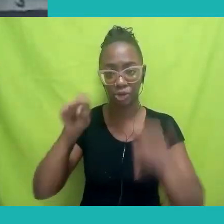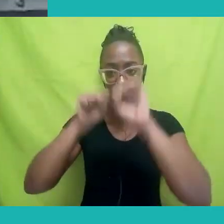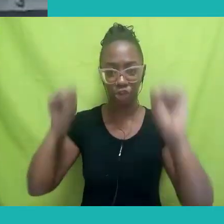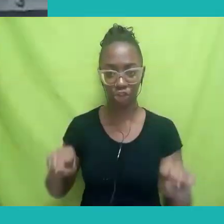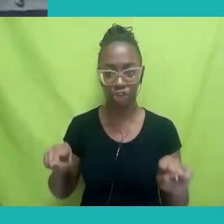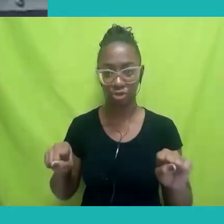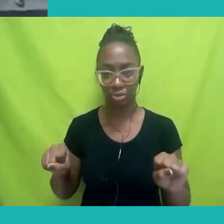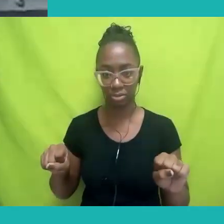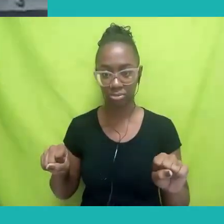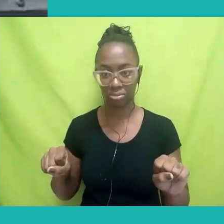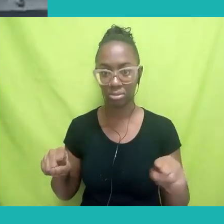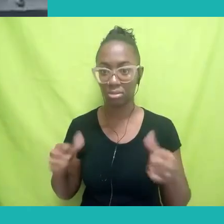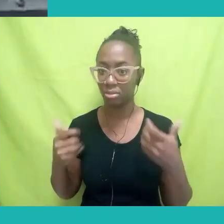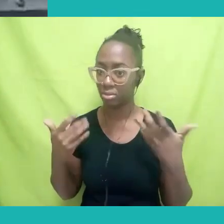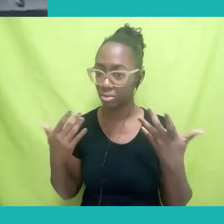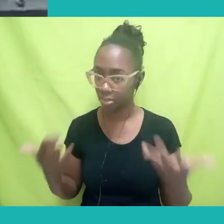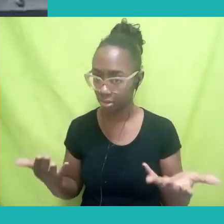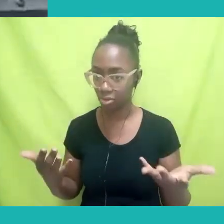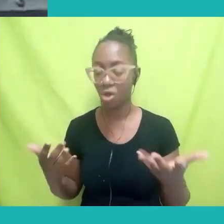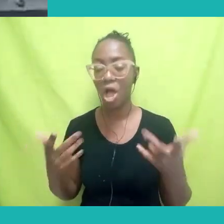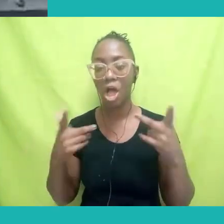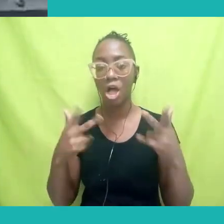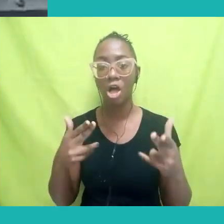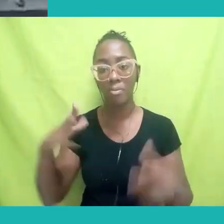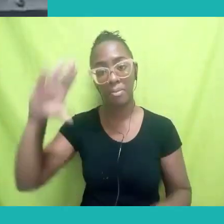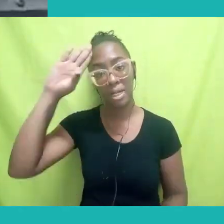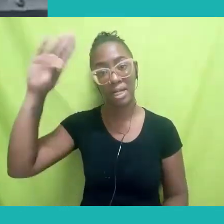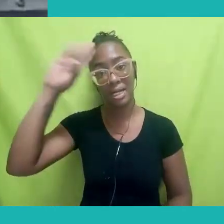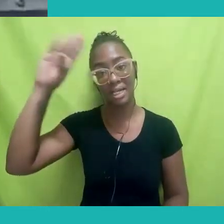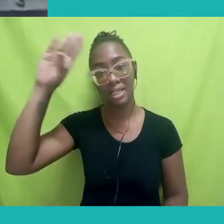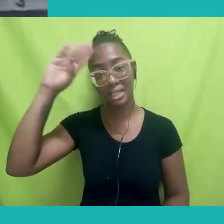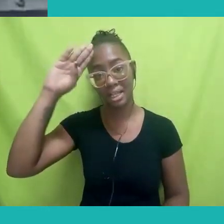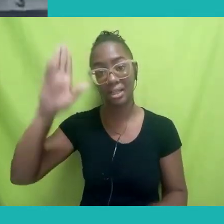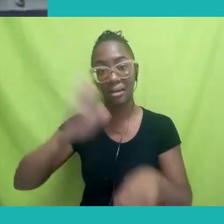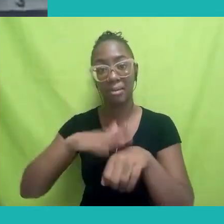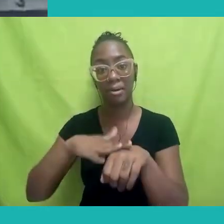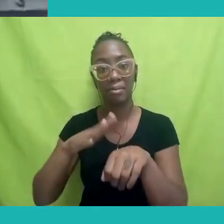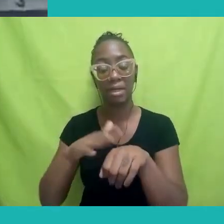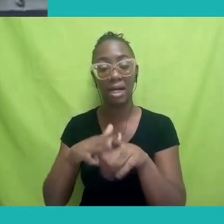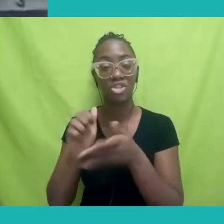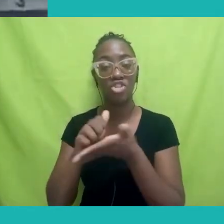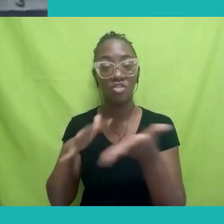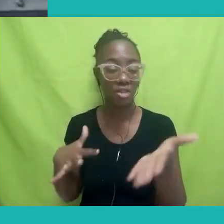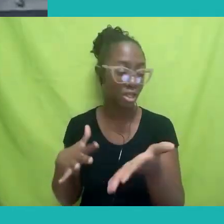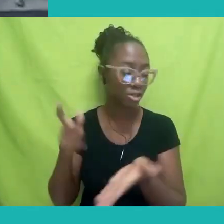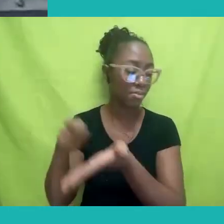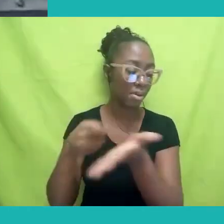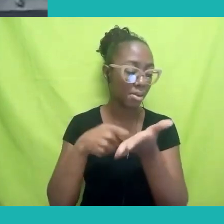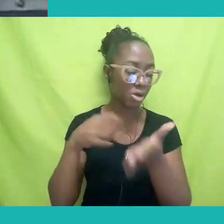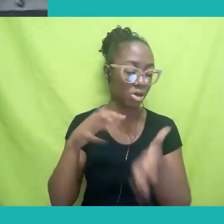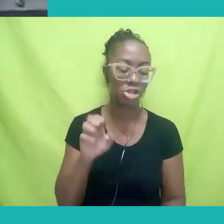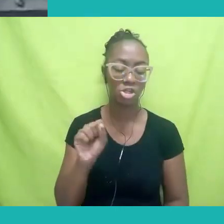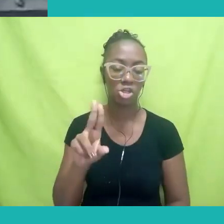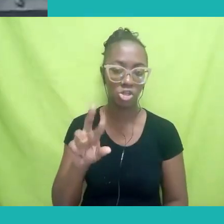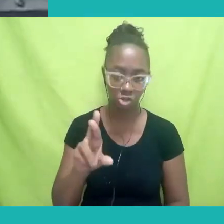o caso dos militares em relação à sua própria inatividade, que é bancada pelo Tesouro, como nós vimos. E,